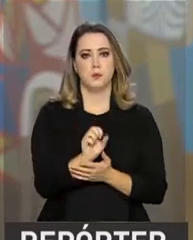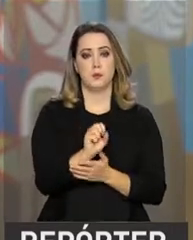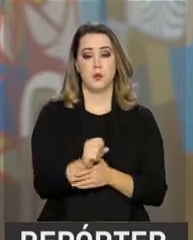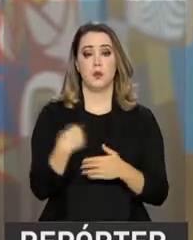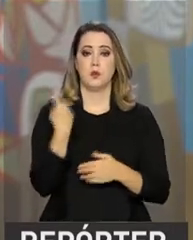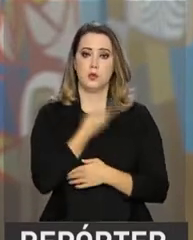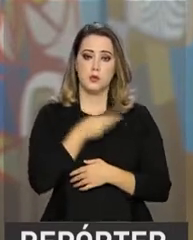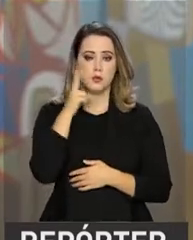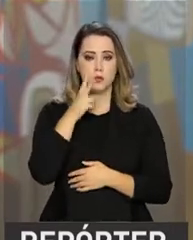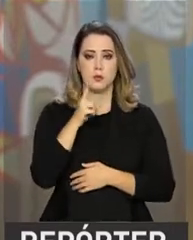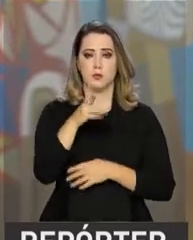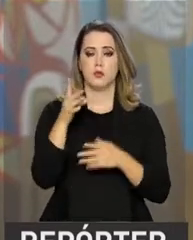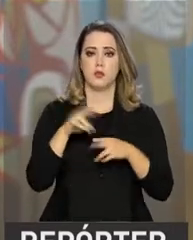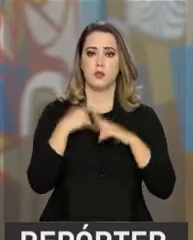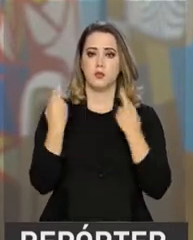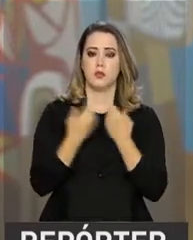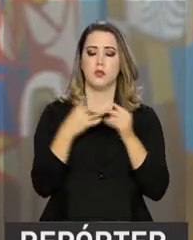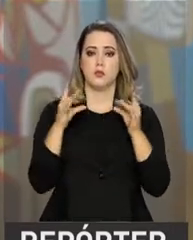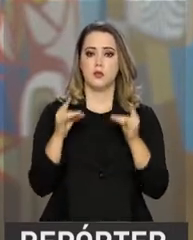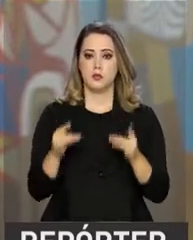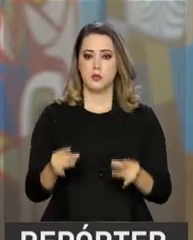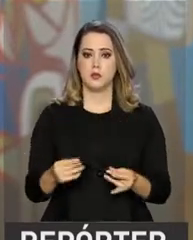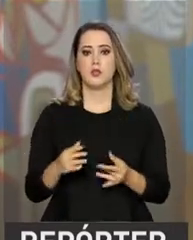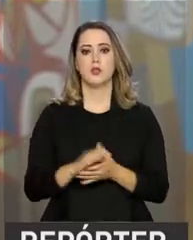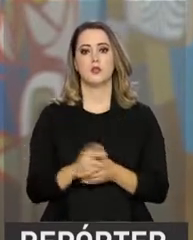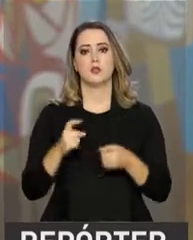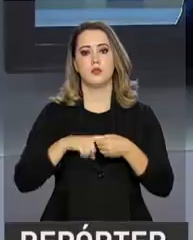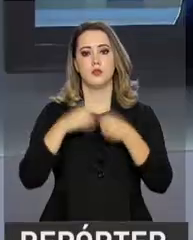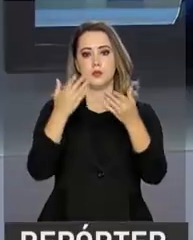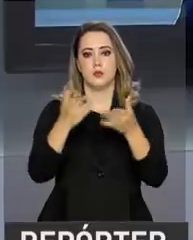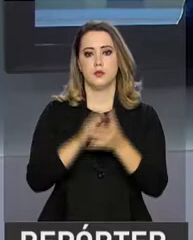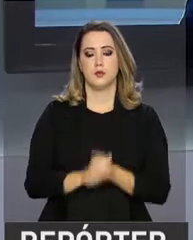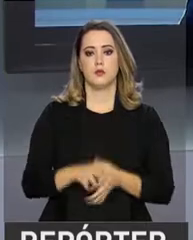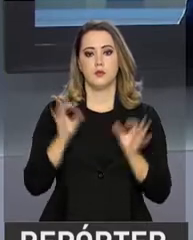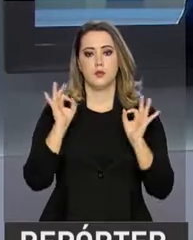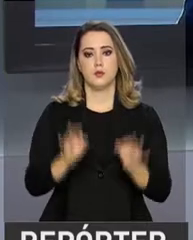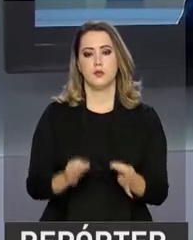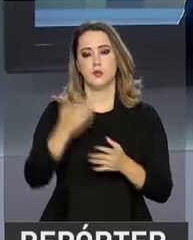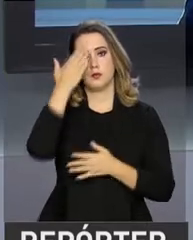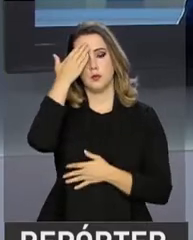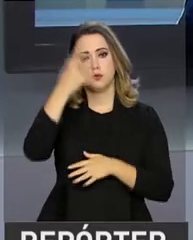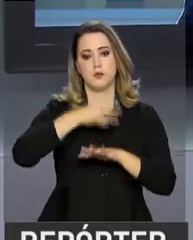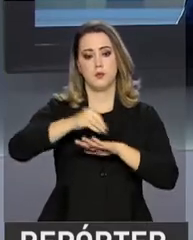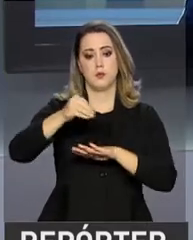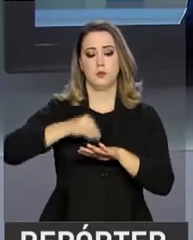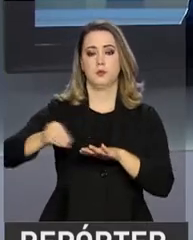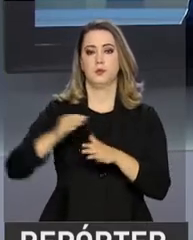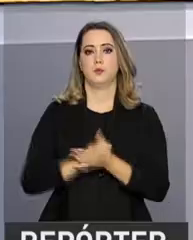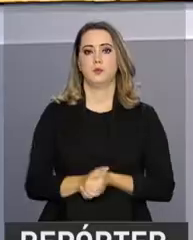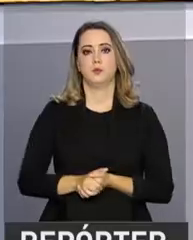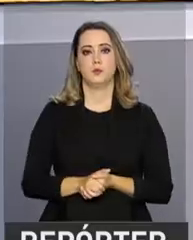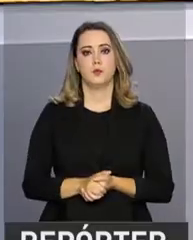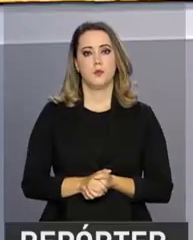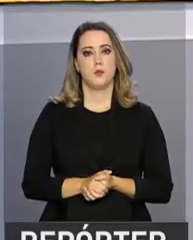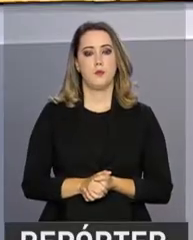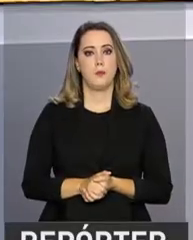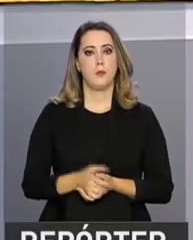essas reuniões e os detalhes em nossos boletins de voto com você roberto acerto nem obrigado pelas informações